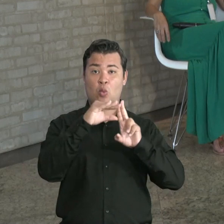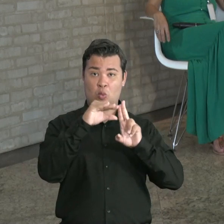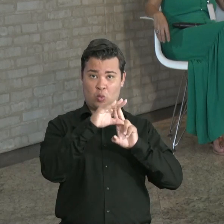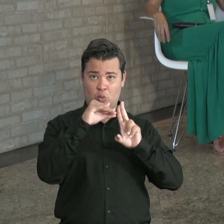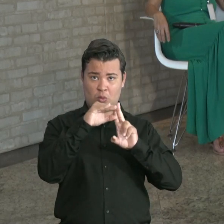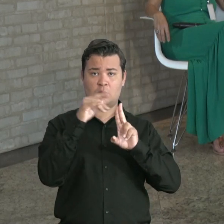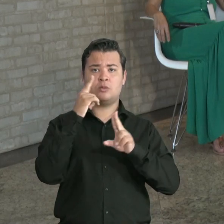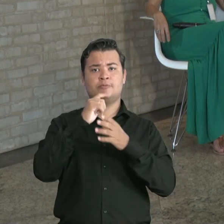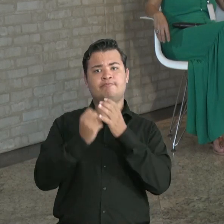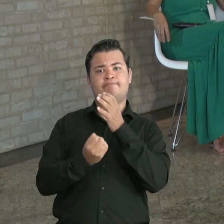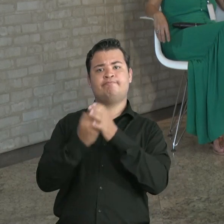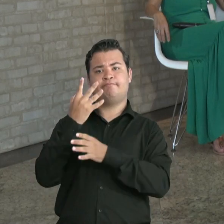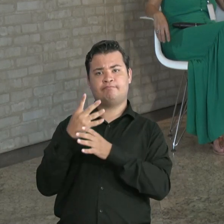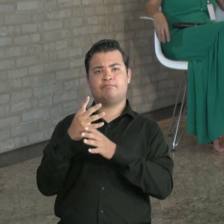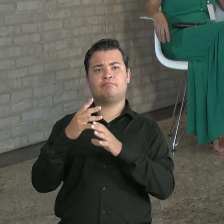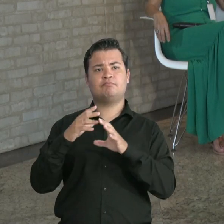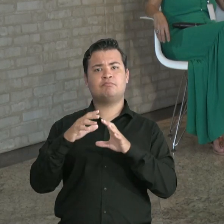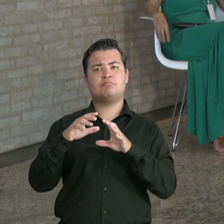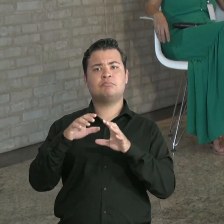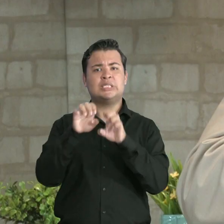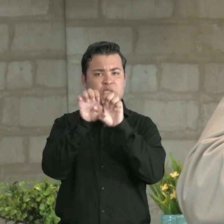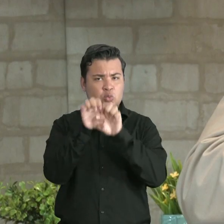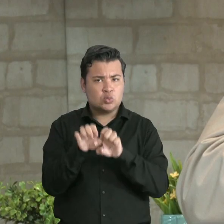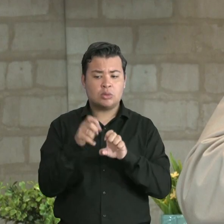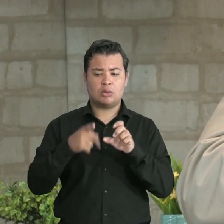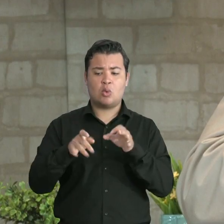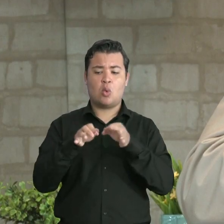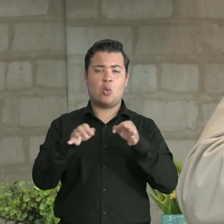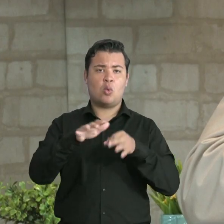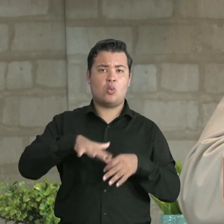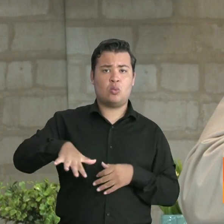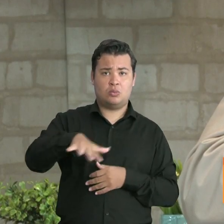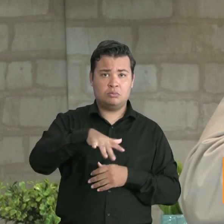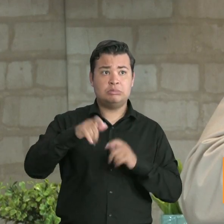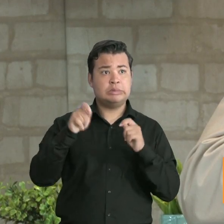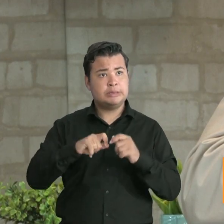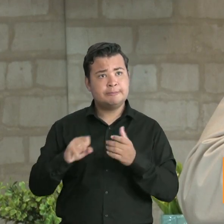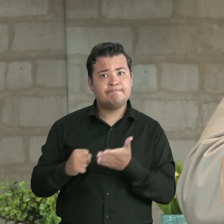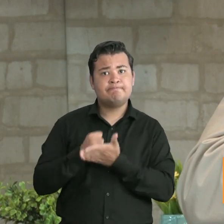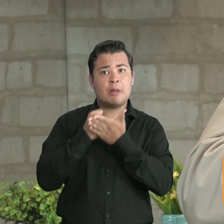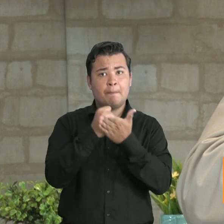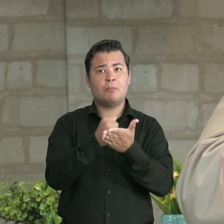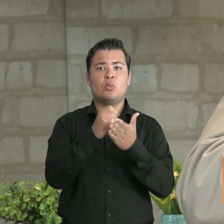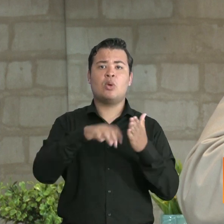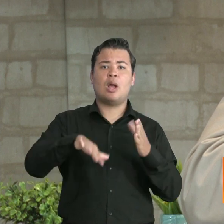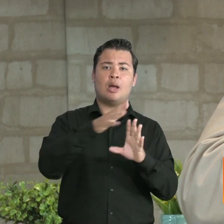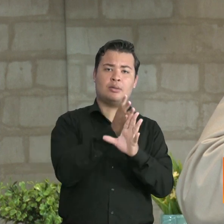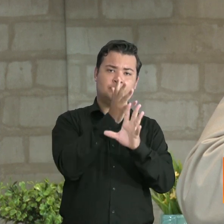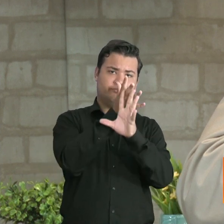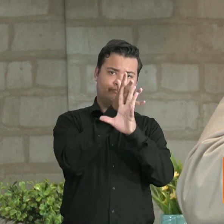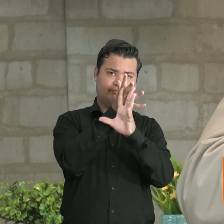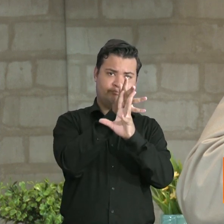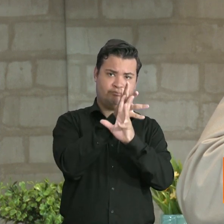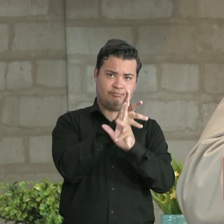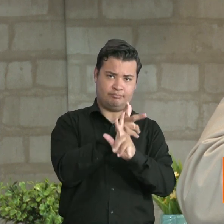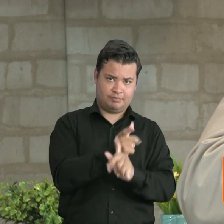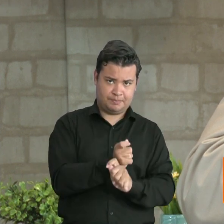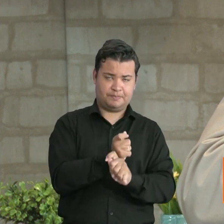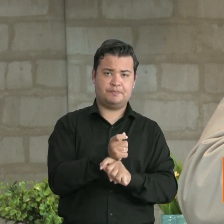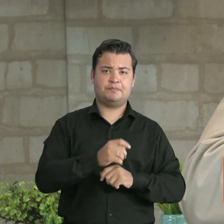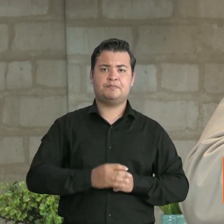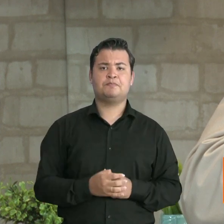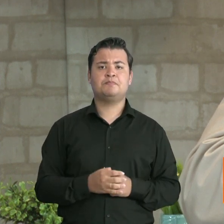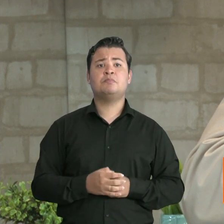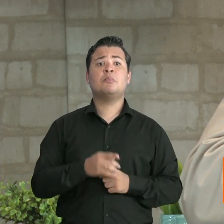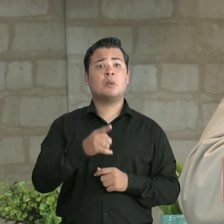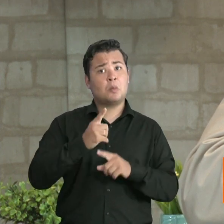criação de uma estrutura organizacional que dê amparo à interdisciplinaridade. A interdisciplinaridade é